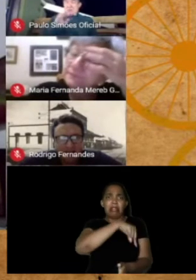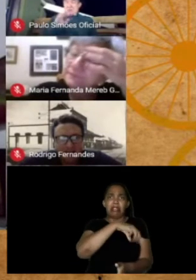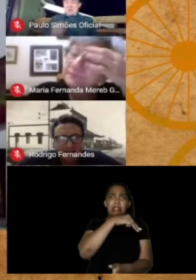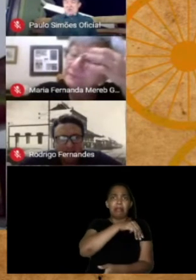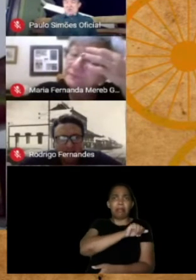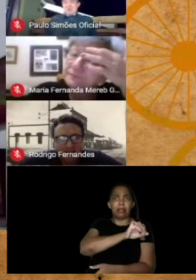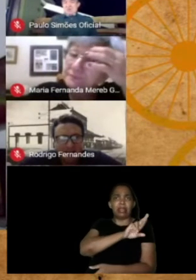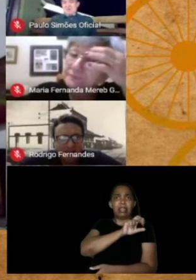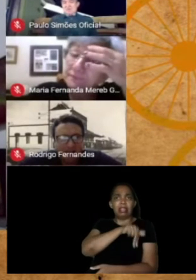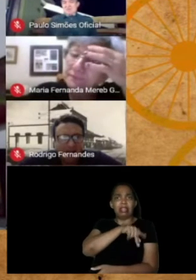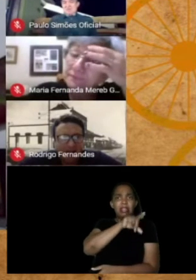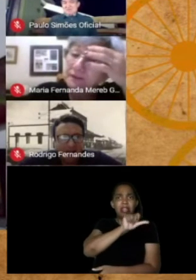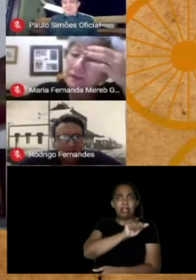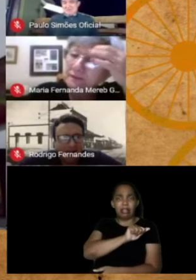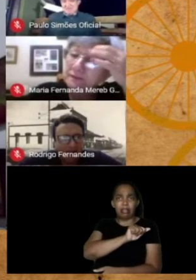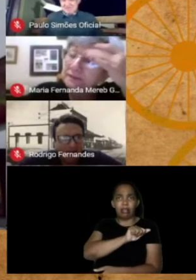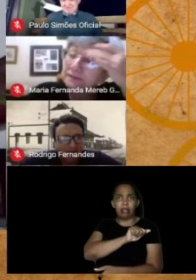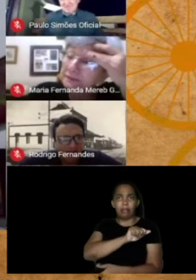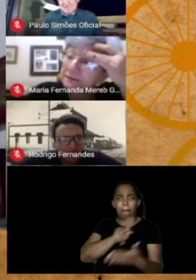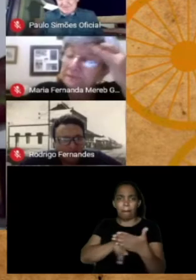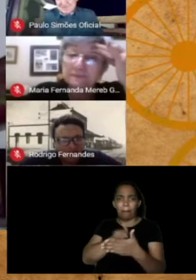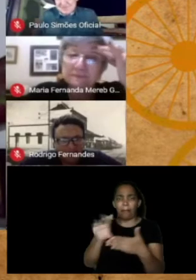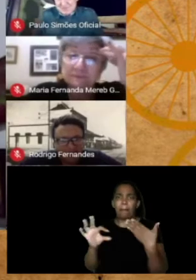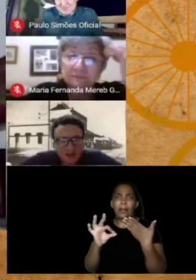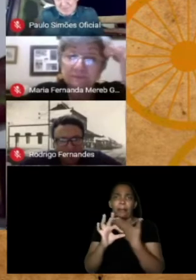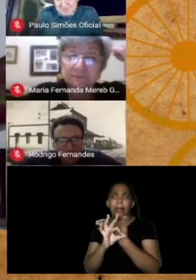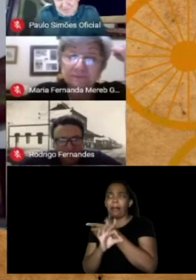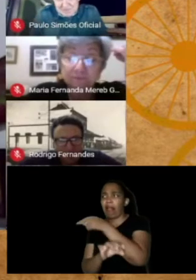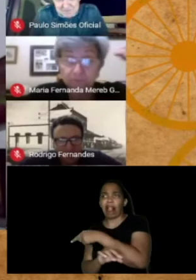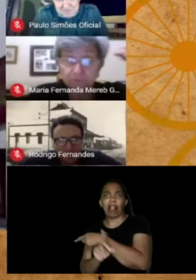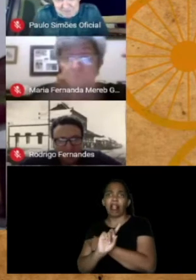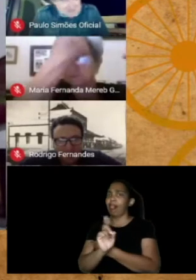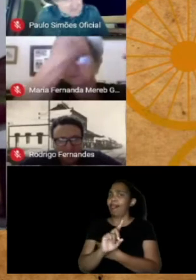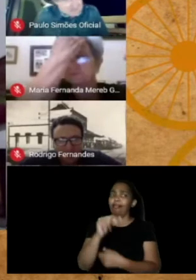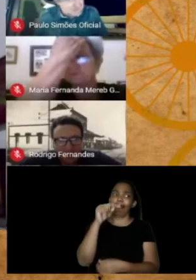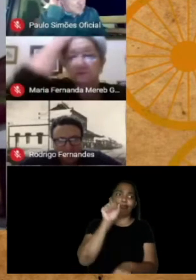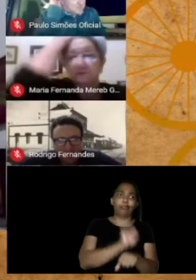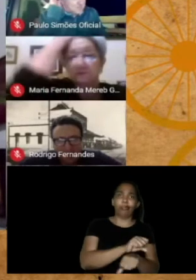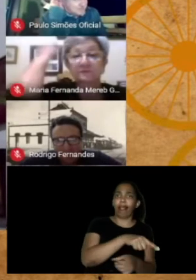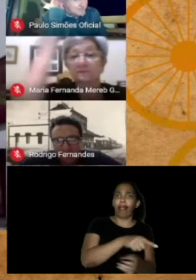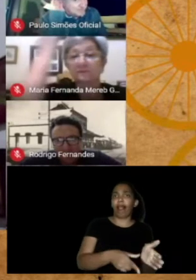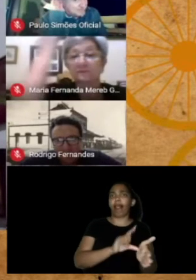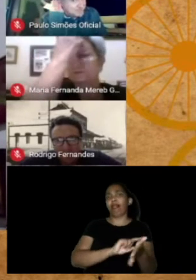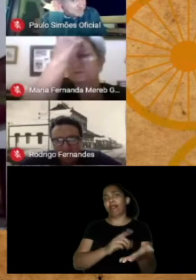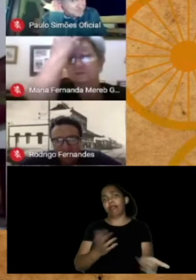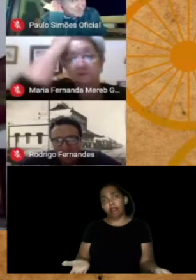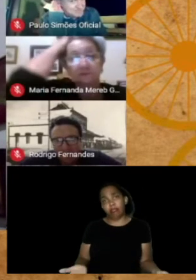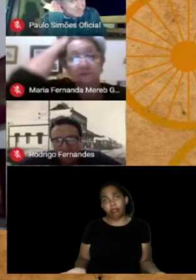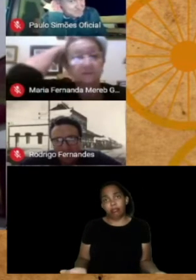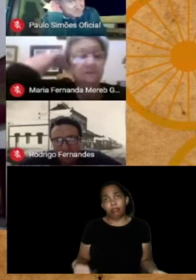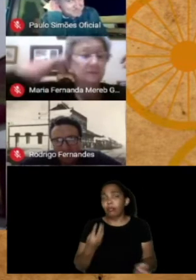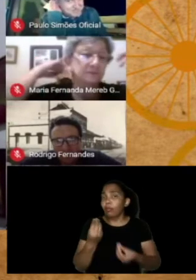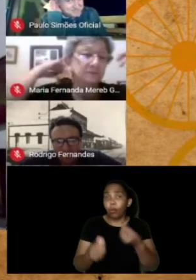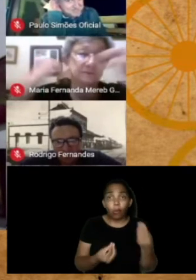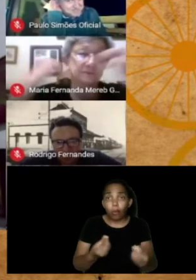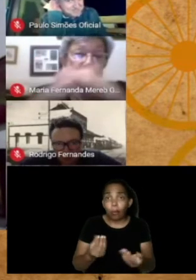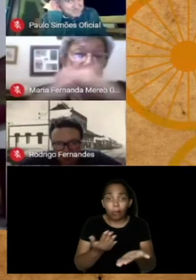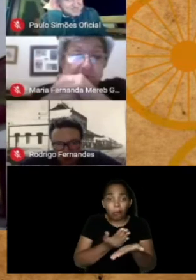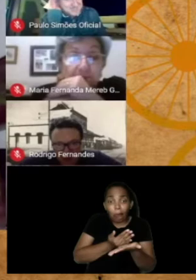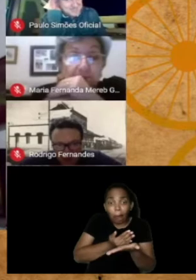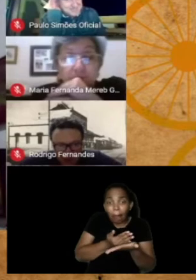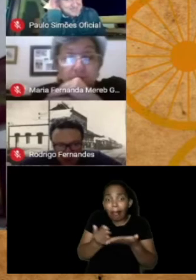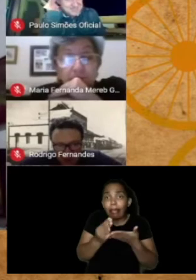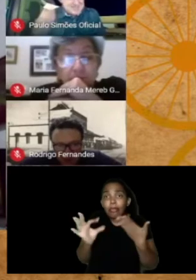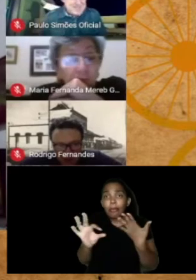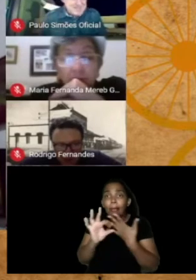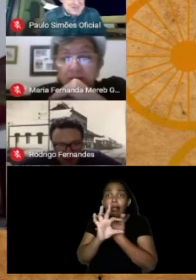Só para completar a fala da Madalena. Além de não ir para o Pantanal, né, Paulo? Se o trem do Pantanal para em Miranda, quando começa o Pantanal, que